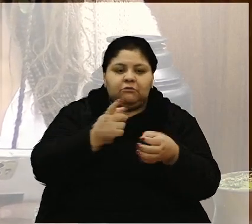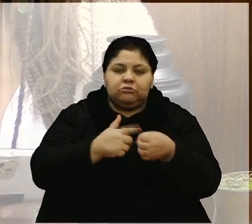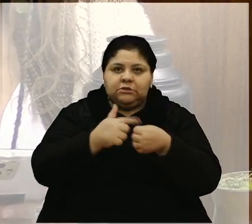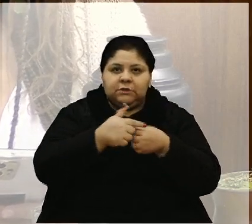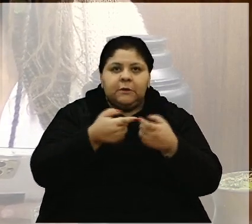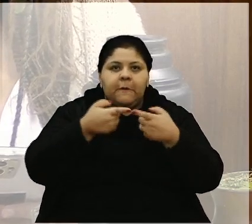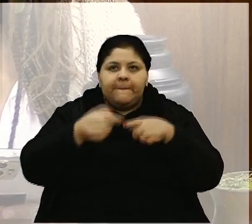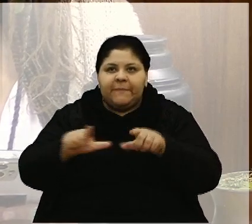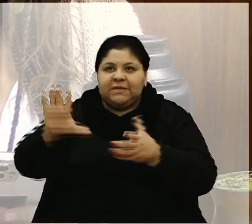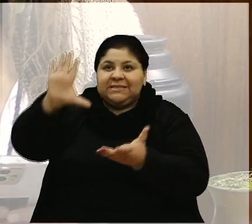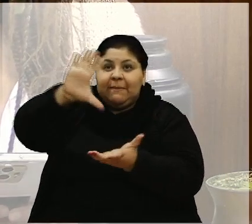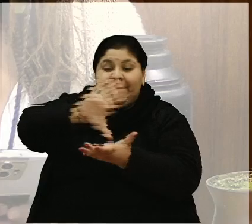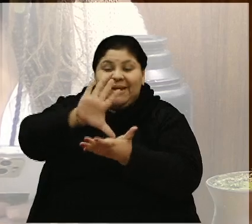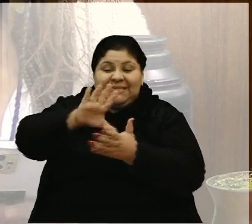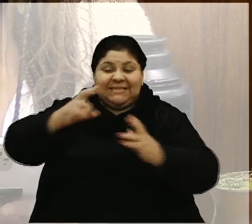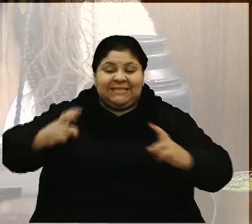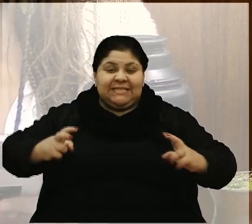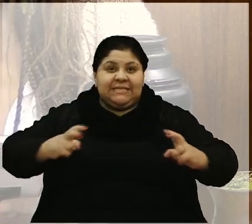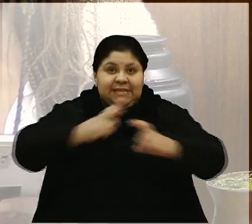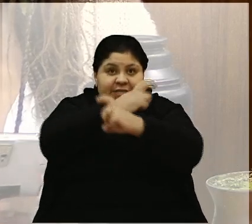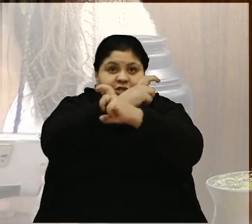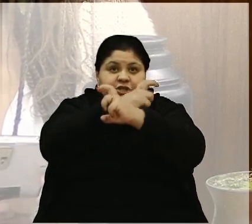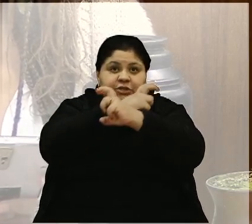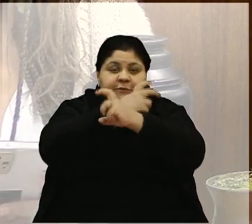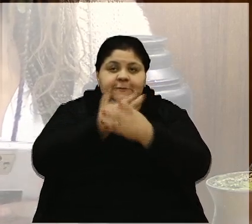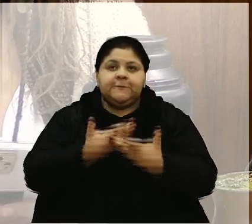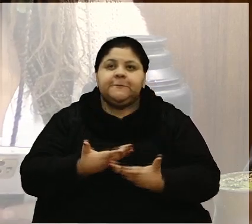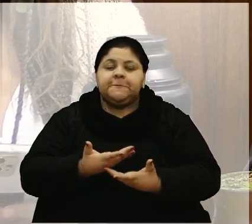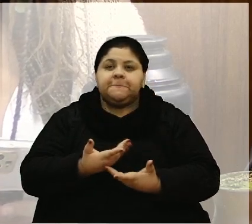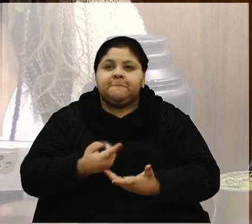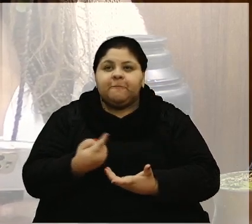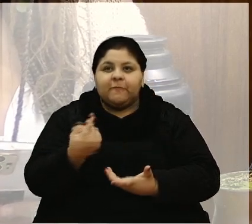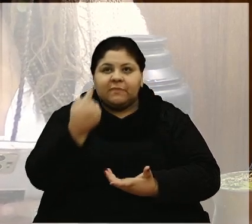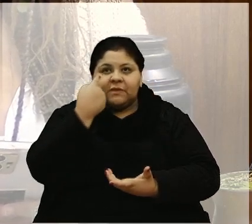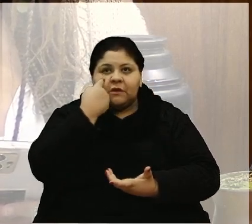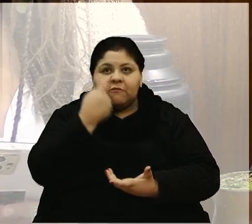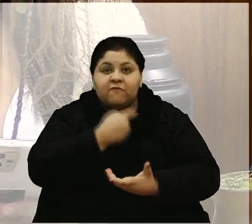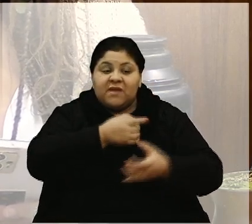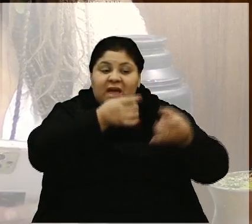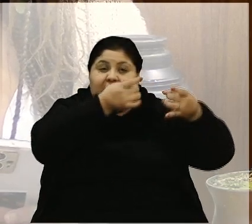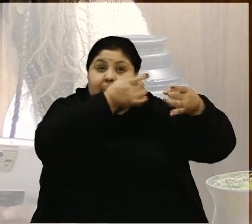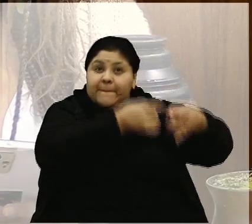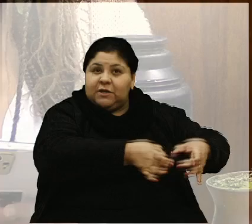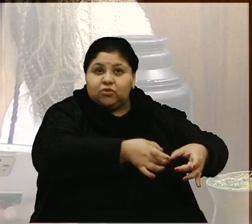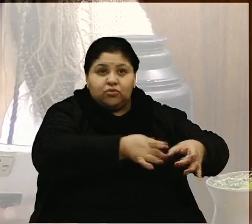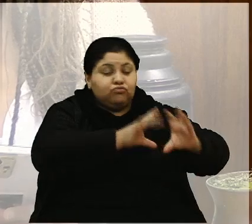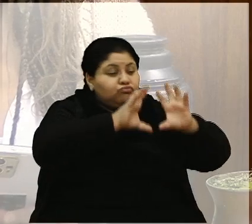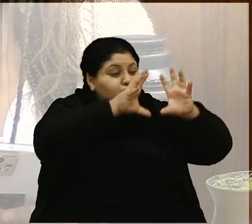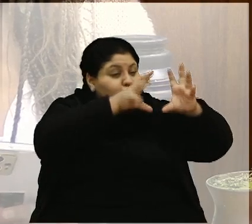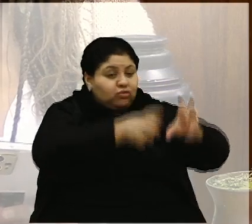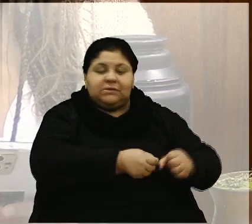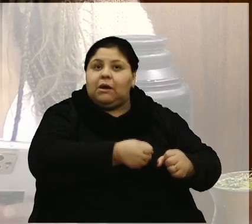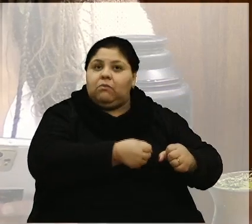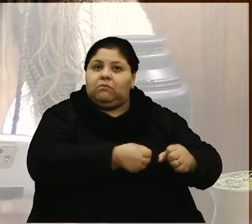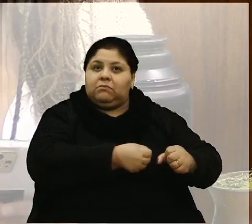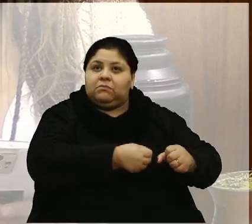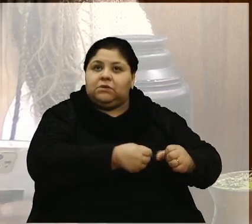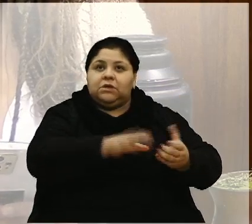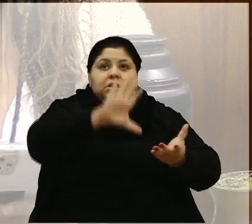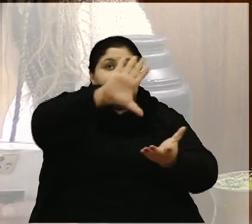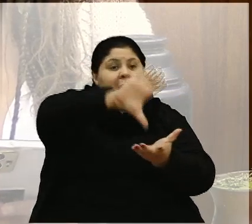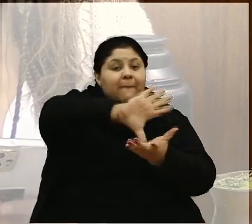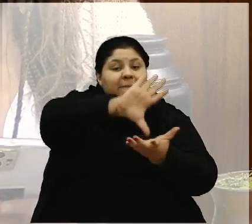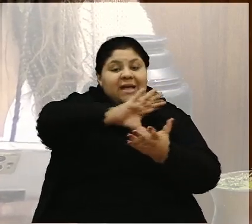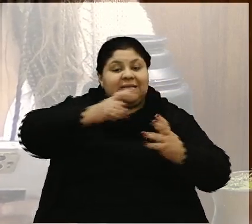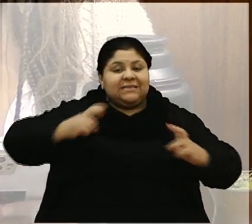lá na Praça Dante e a situação é de abandono total e absoluto, né? A Praça